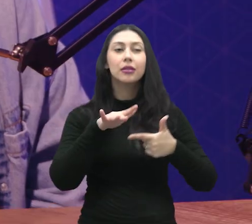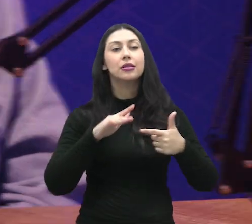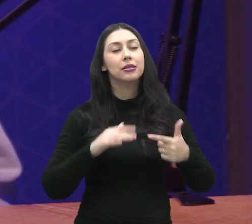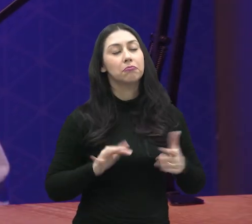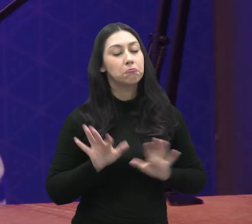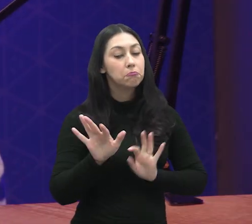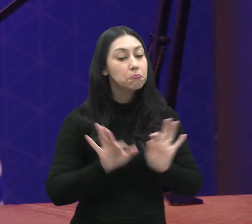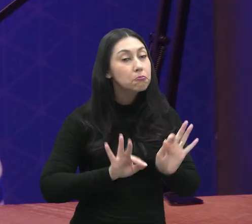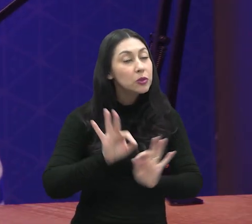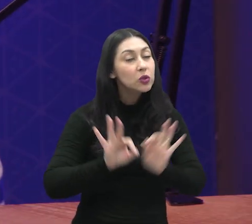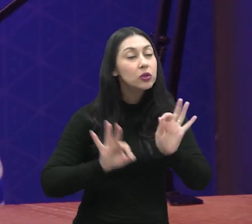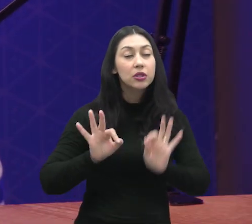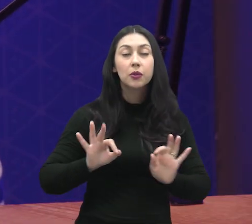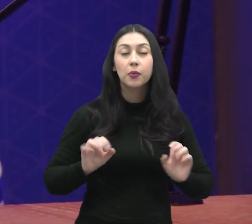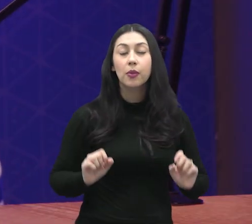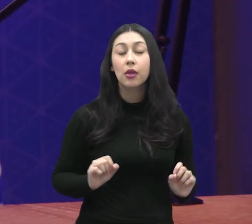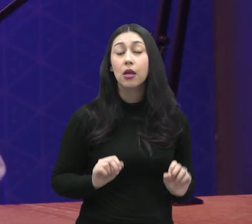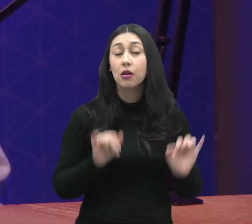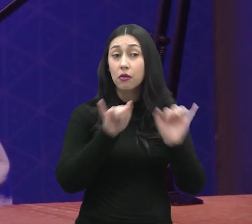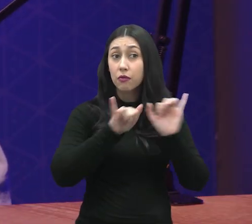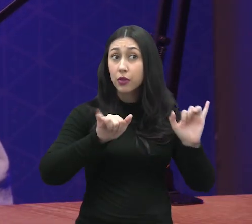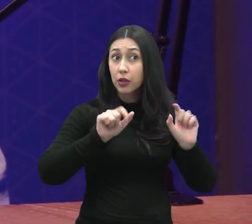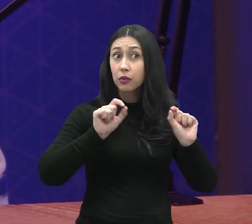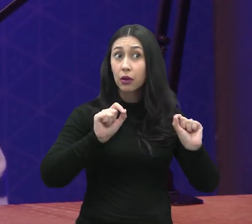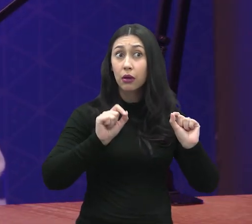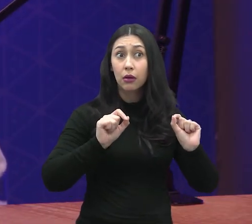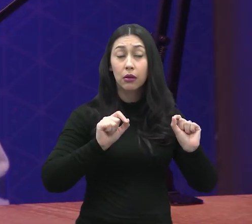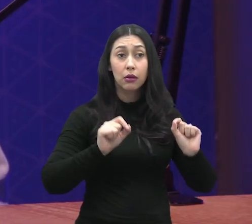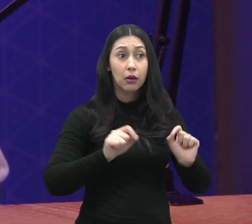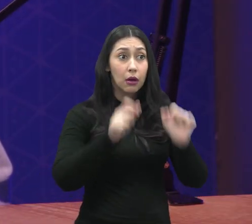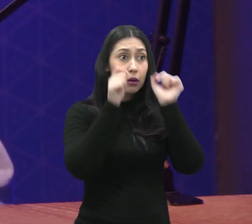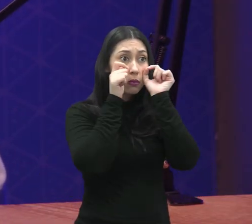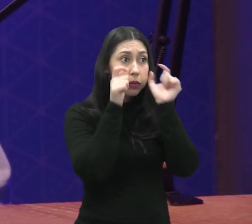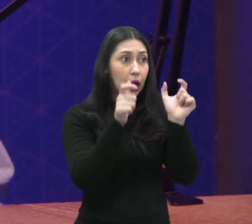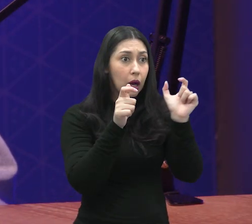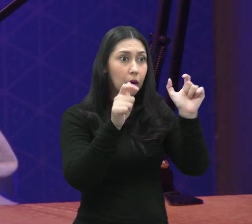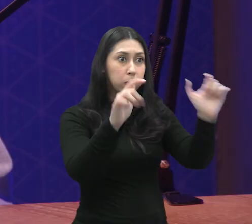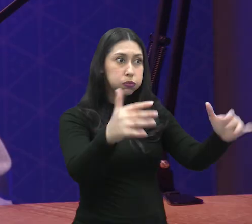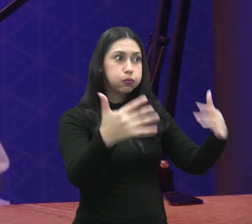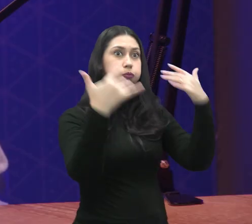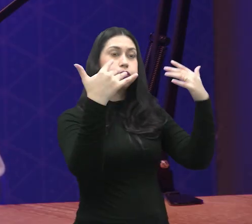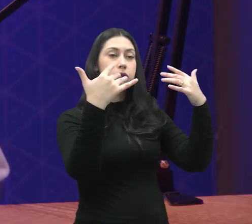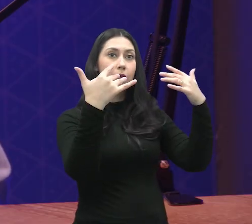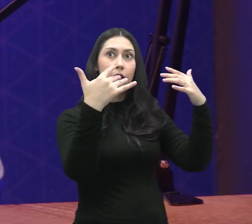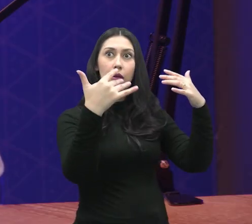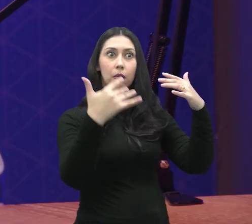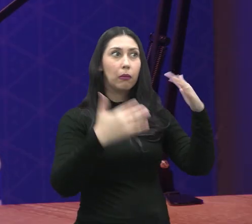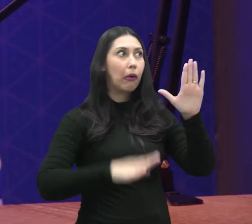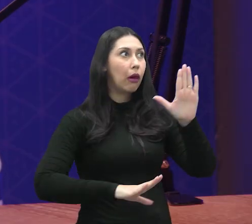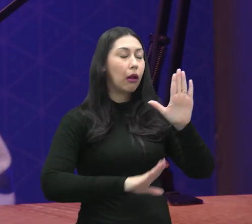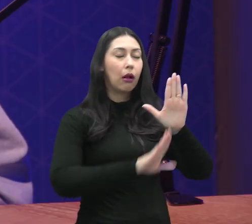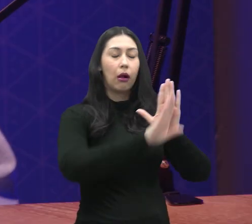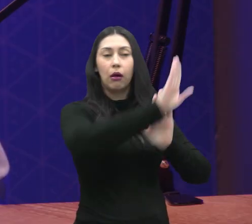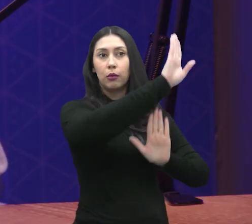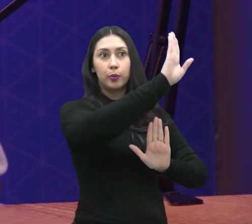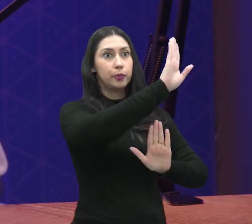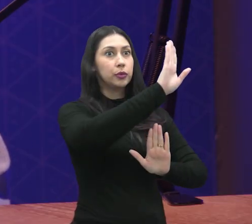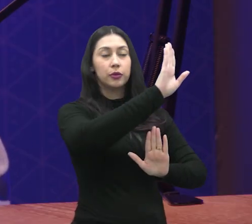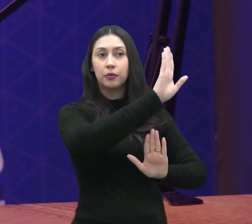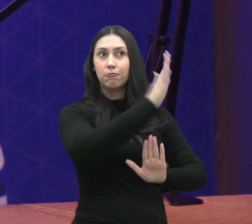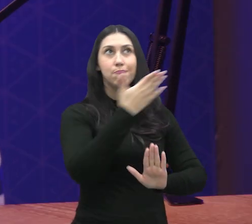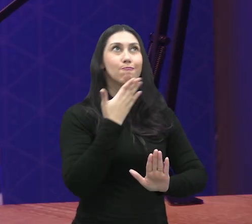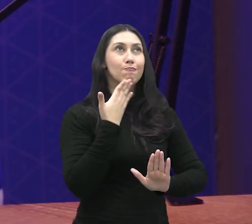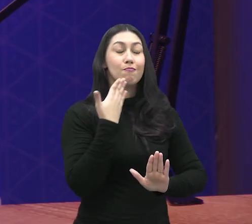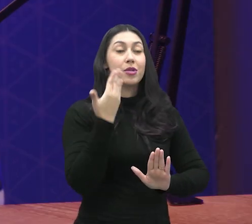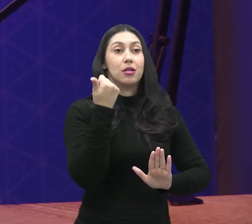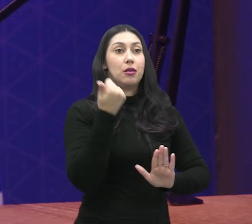então, que a novela, né, a audiência proporcionada pela novela superou expectativas, então foi muito